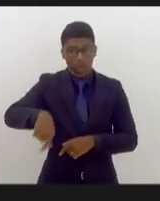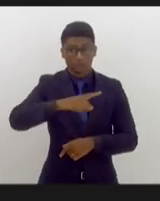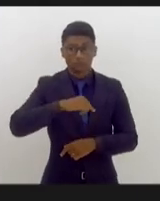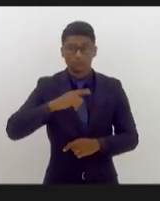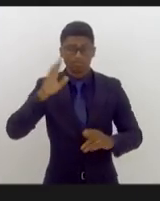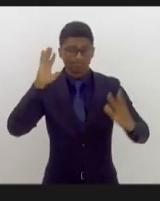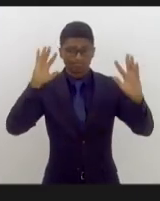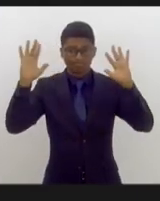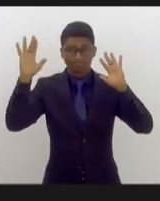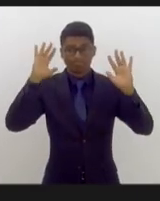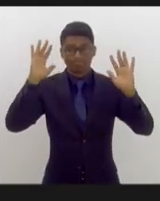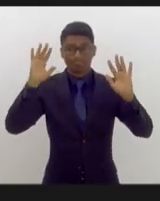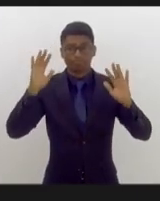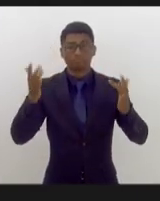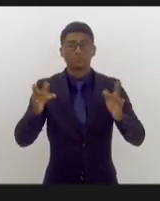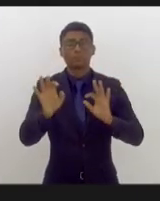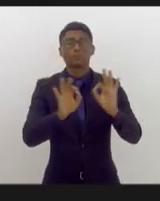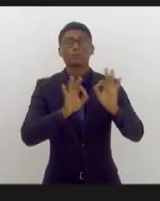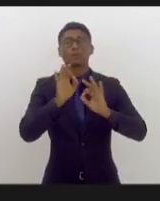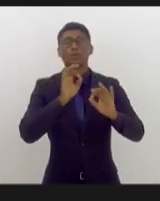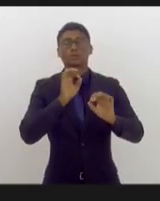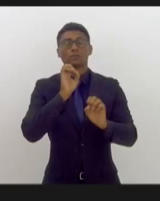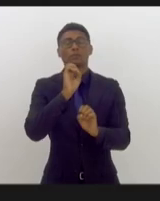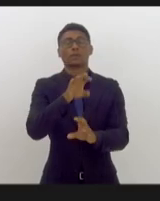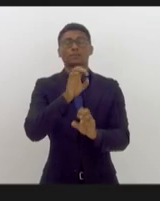muito os planos municipais de educação, porque hoje a gente